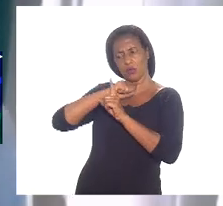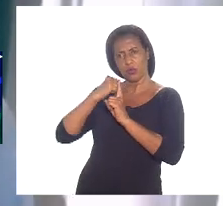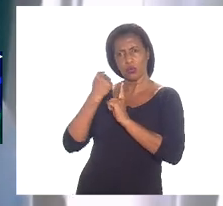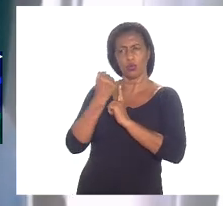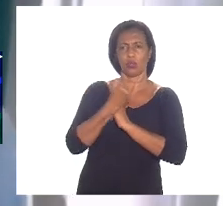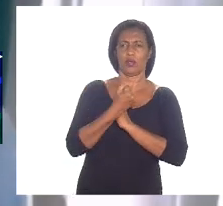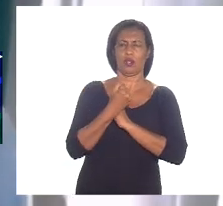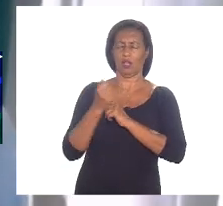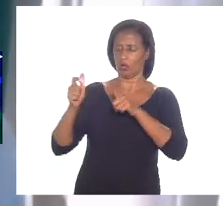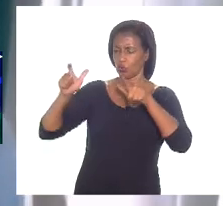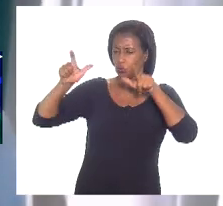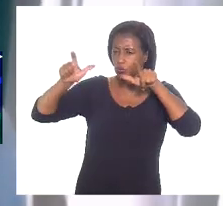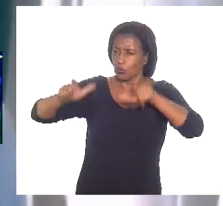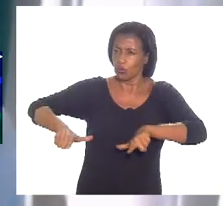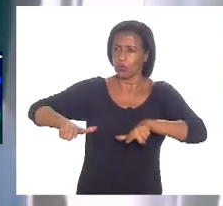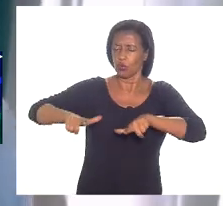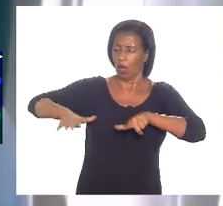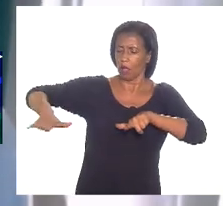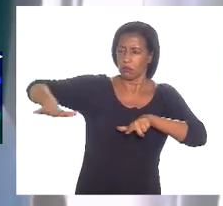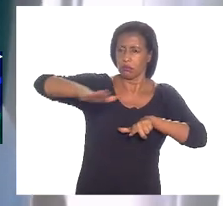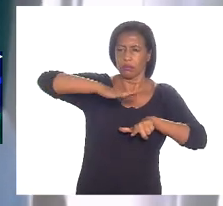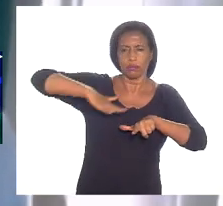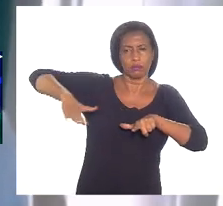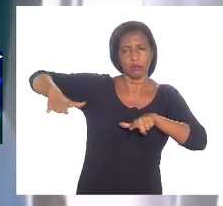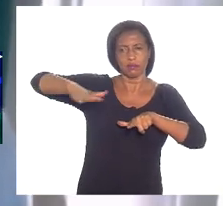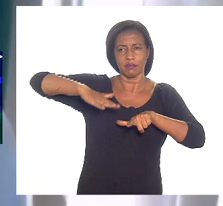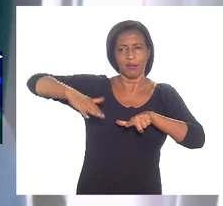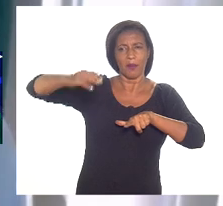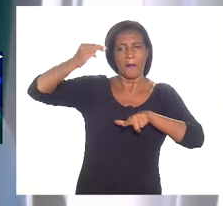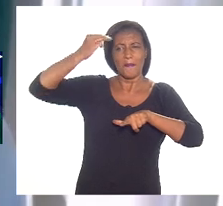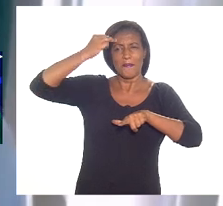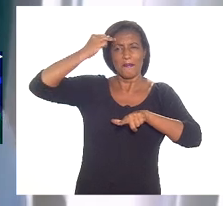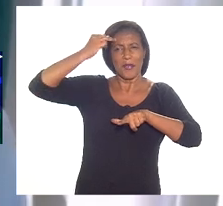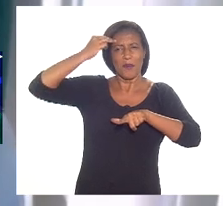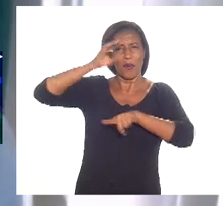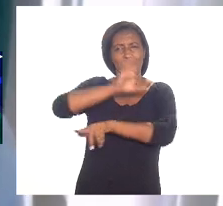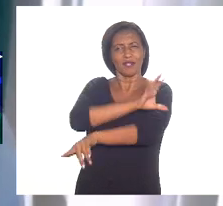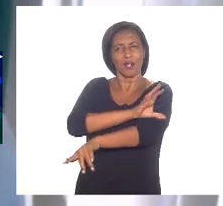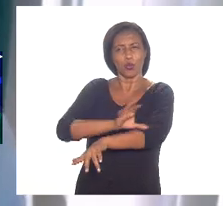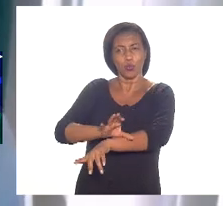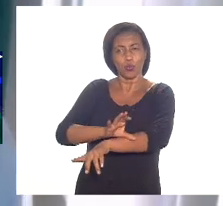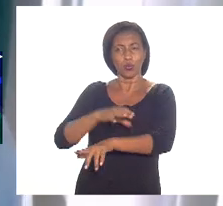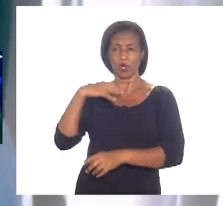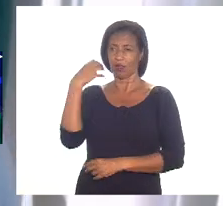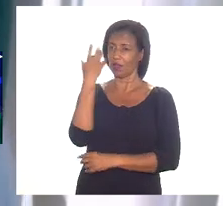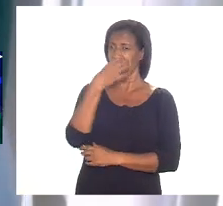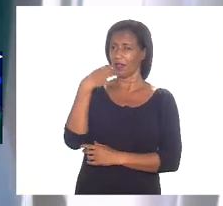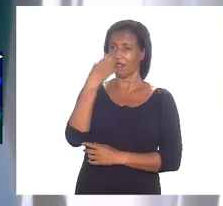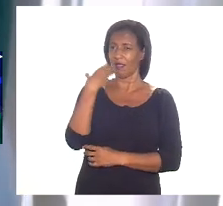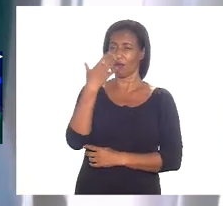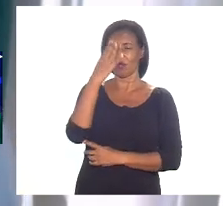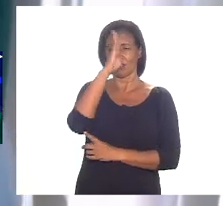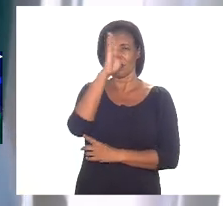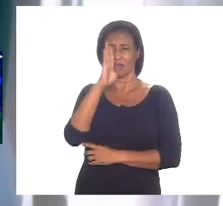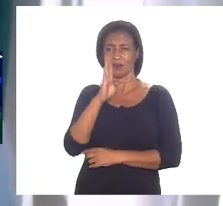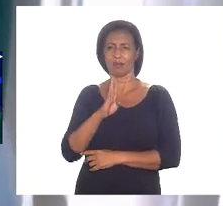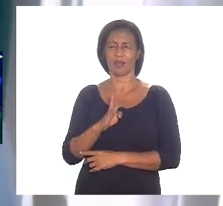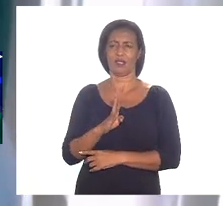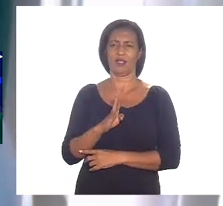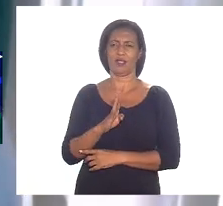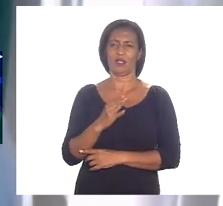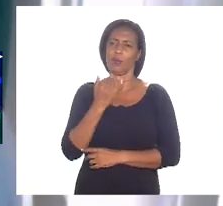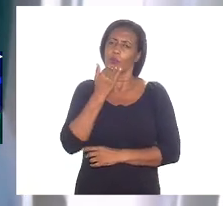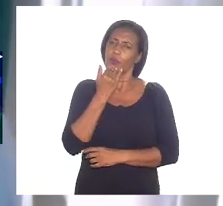um espaço um lugar é uma das memórias vivas da cultura e da música brasileira brasileira é o carnegão por isso eu peço